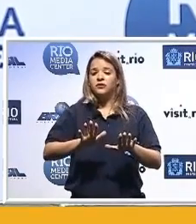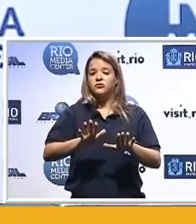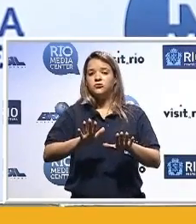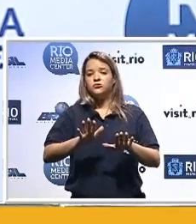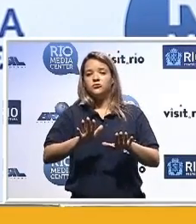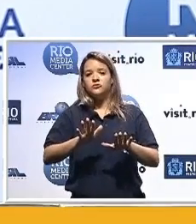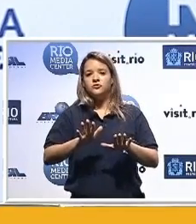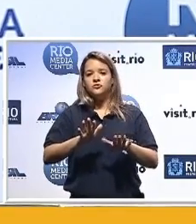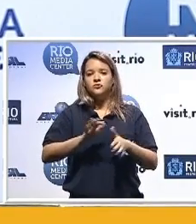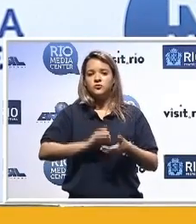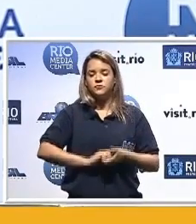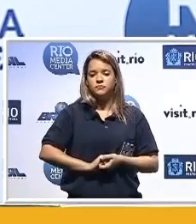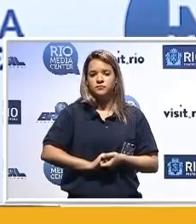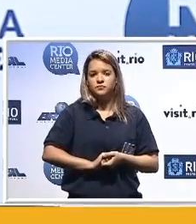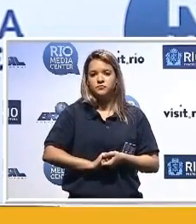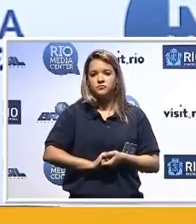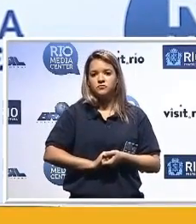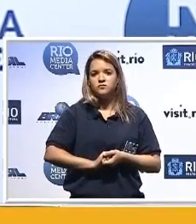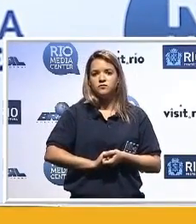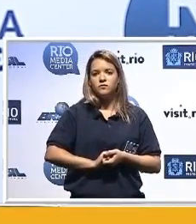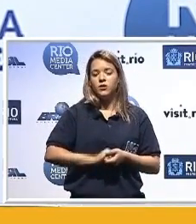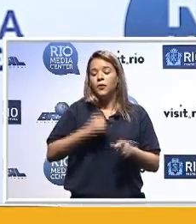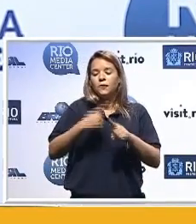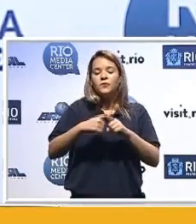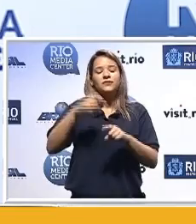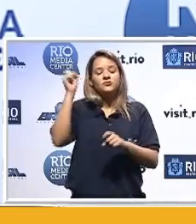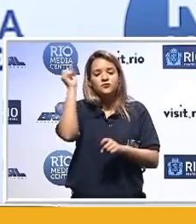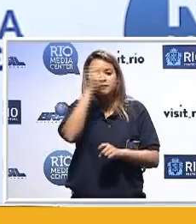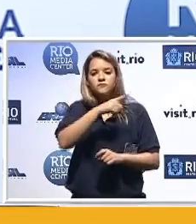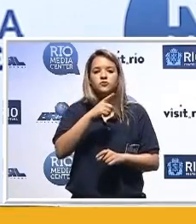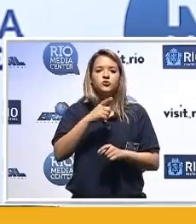a possibilidade da pessoa